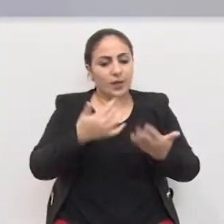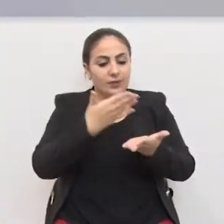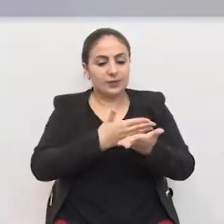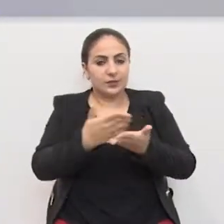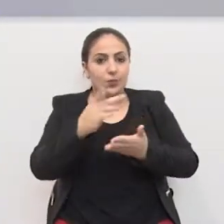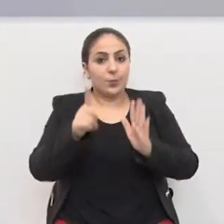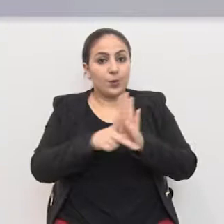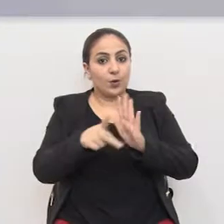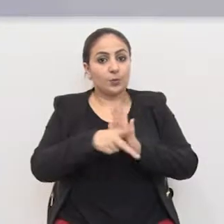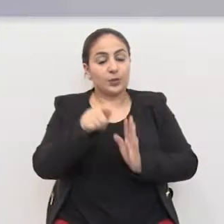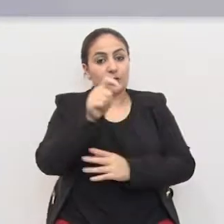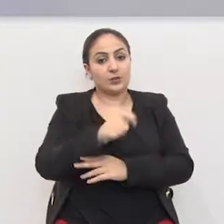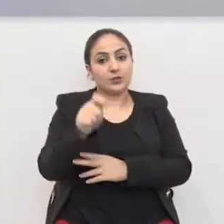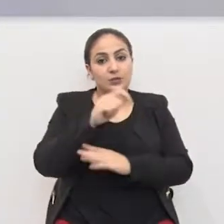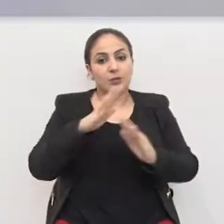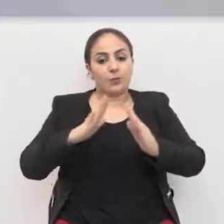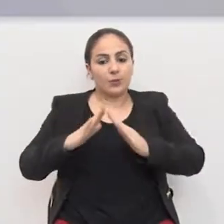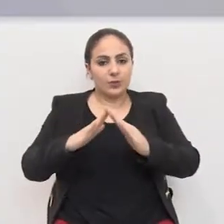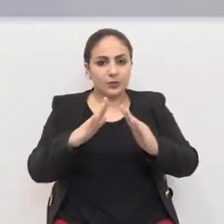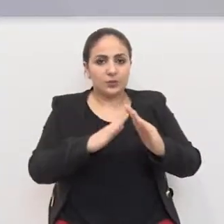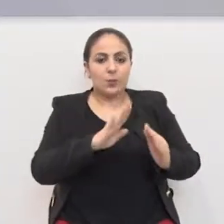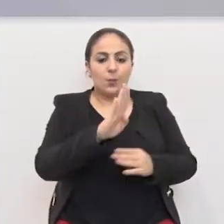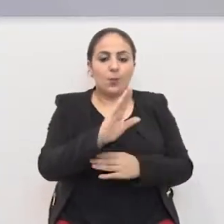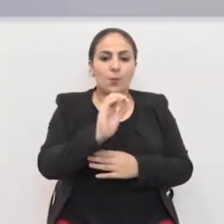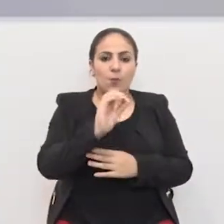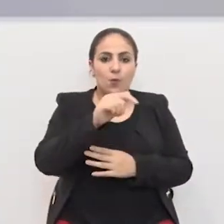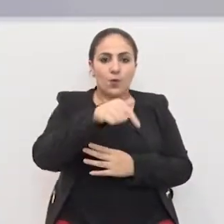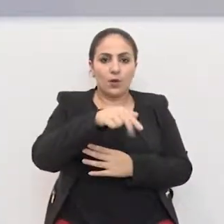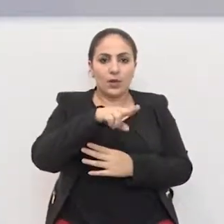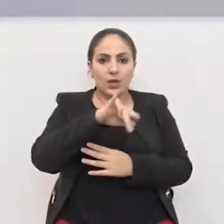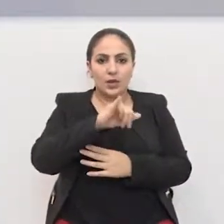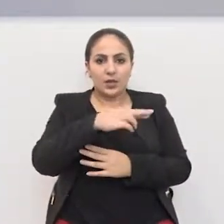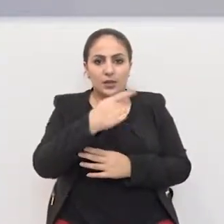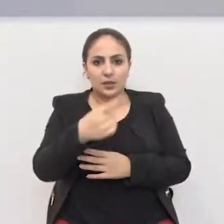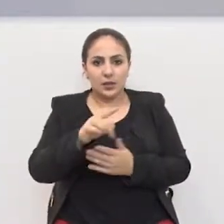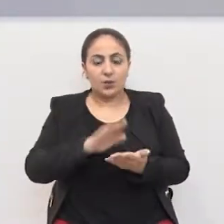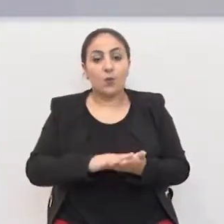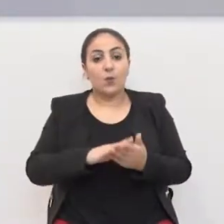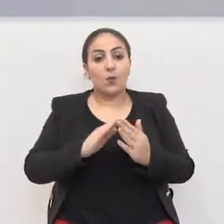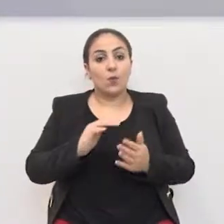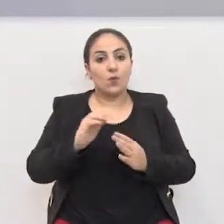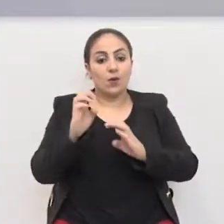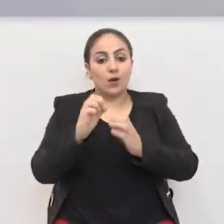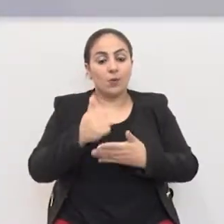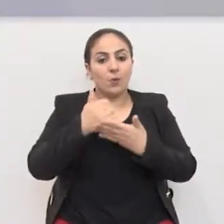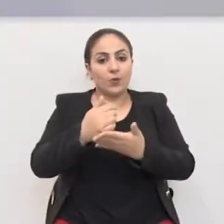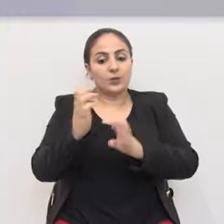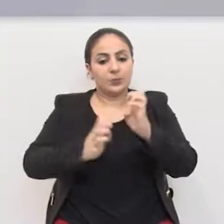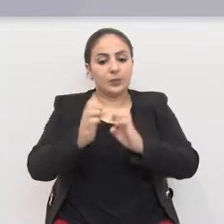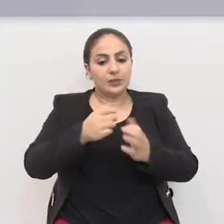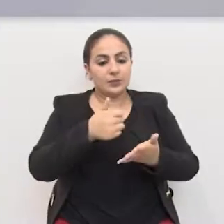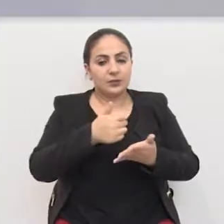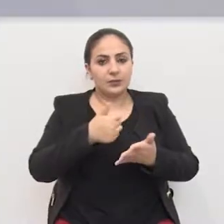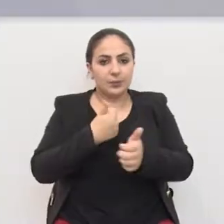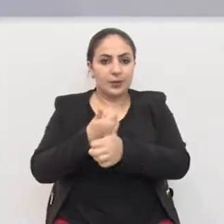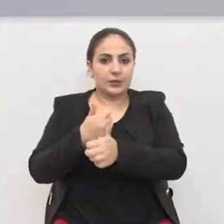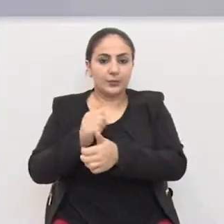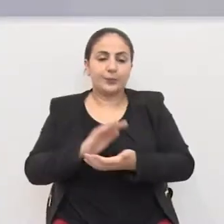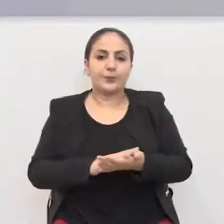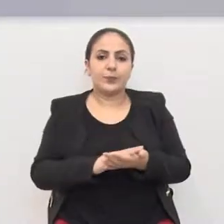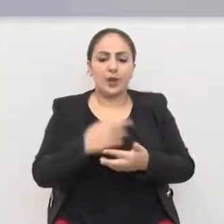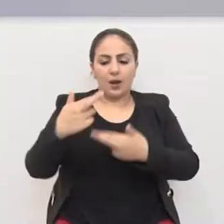A iniciativa é da Associação de Moradores do Boqueirão com o apoio de empresas locais. A